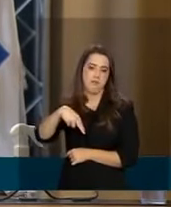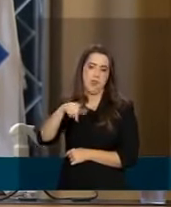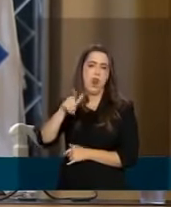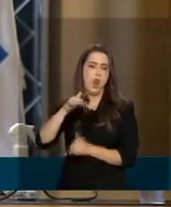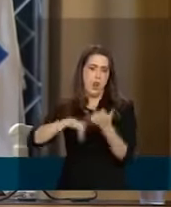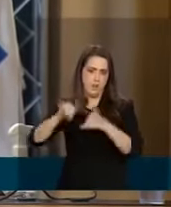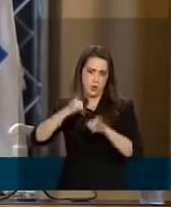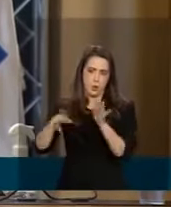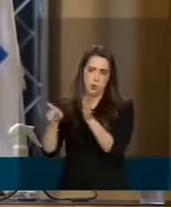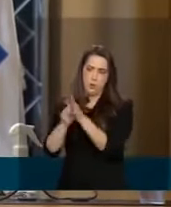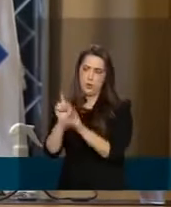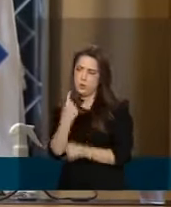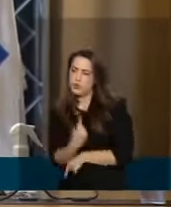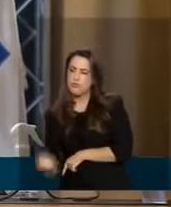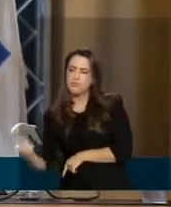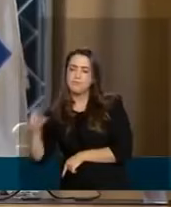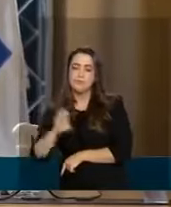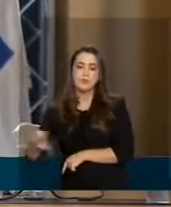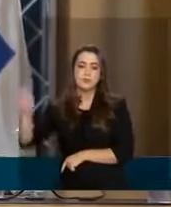saúde.